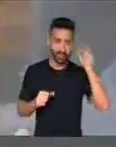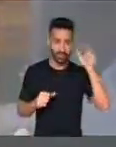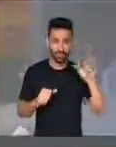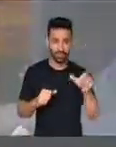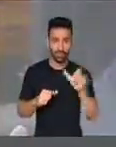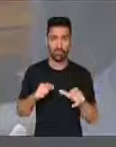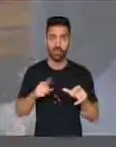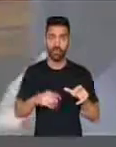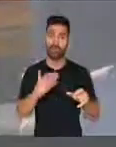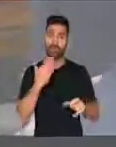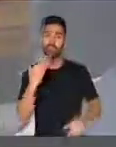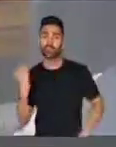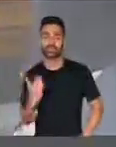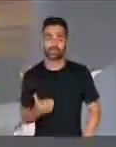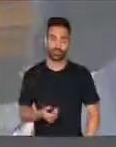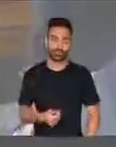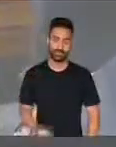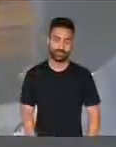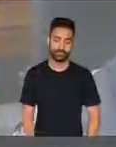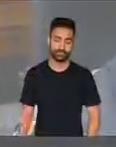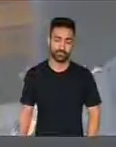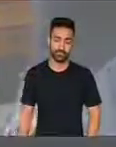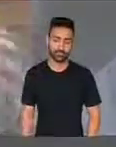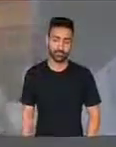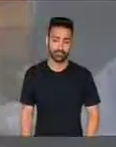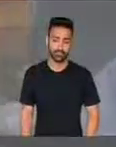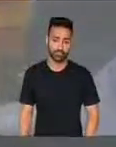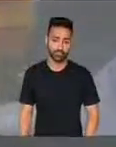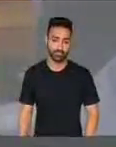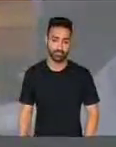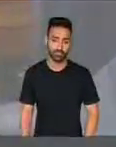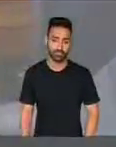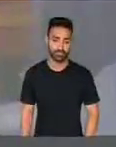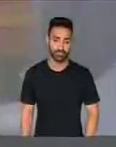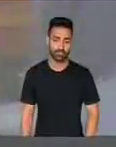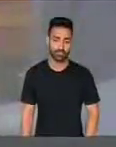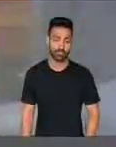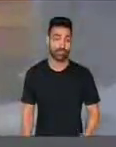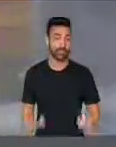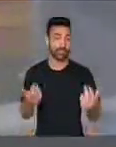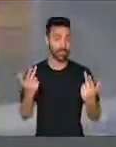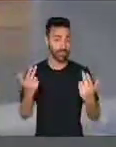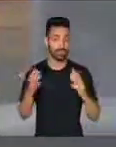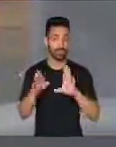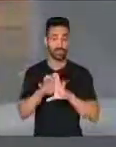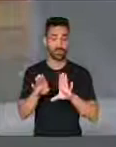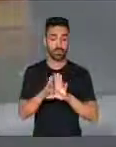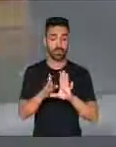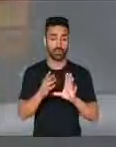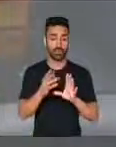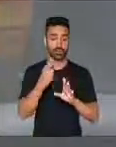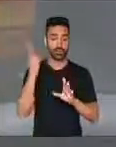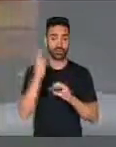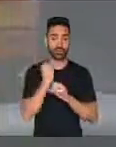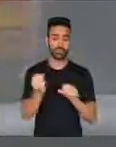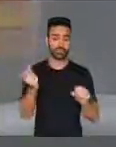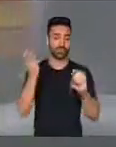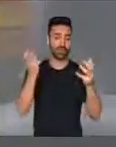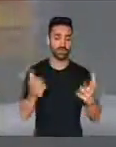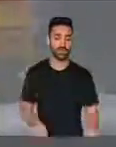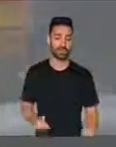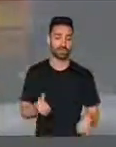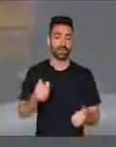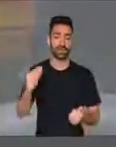pedintes, com pires na mão. Ao mesmo tempo, como admitir